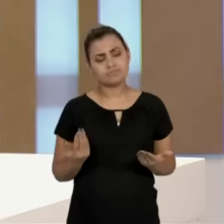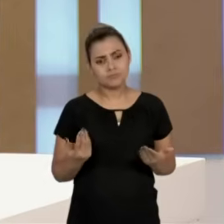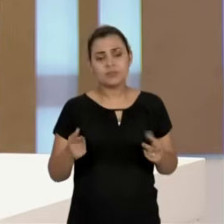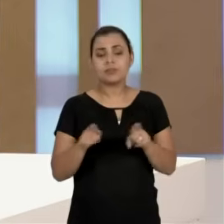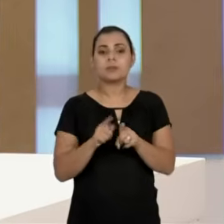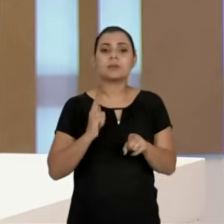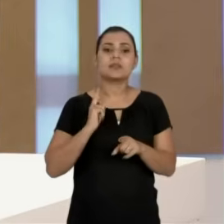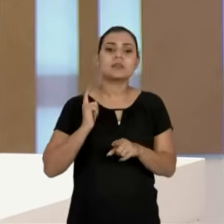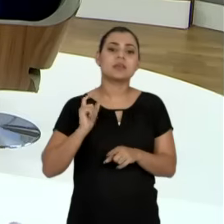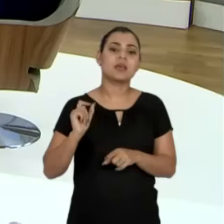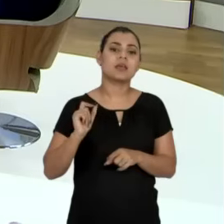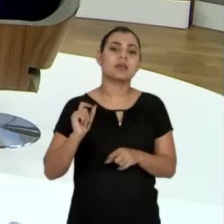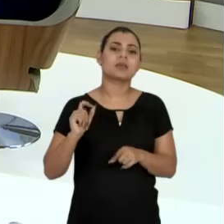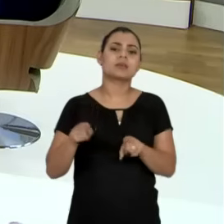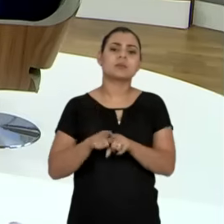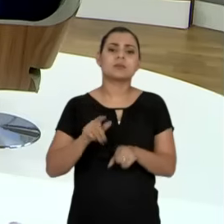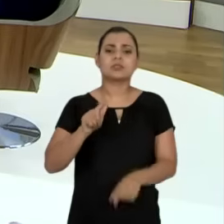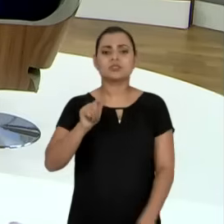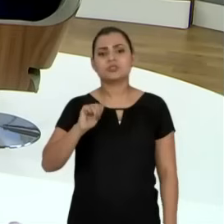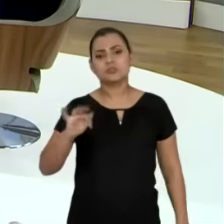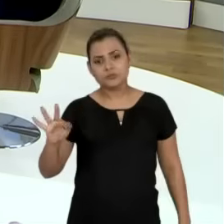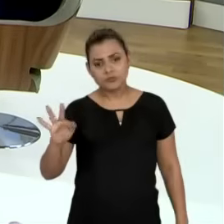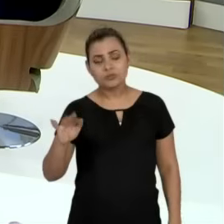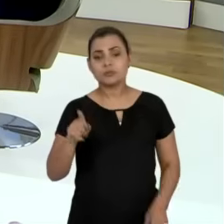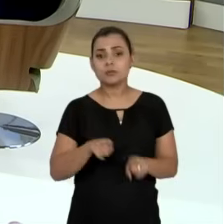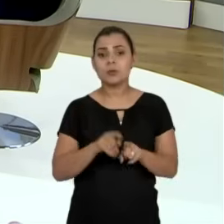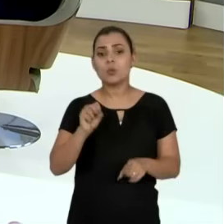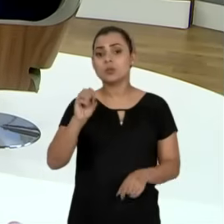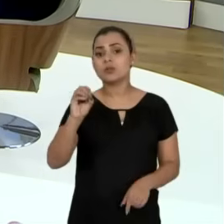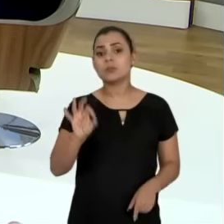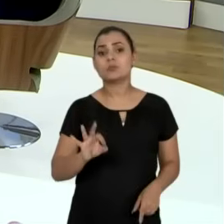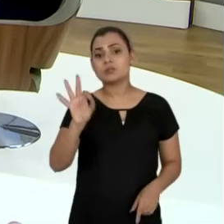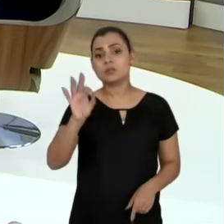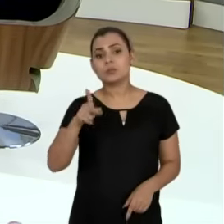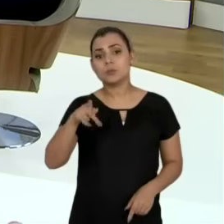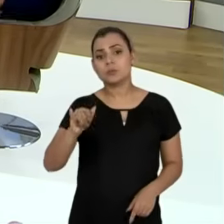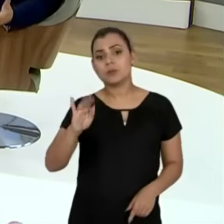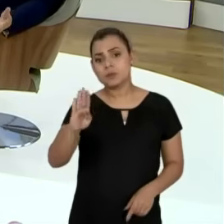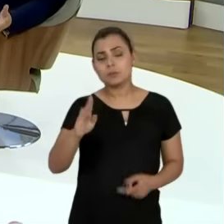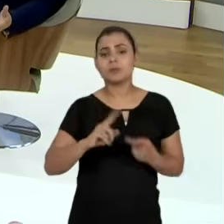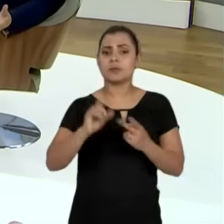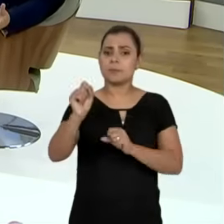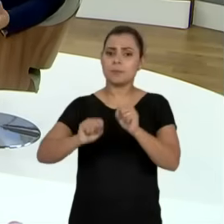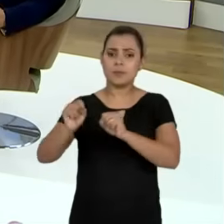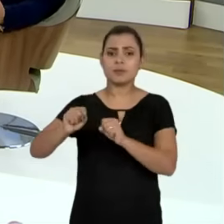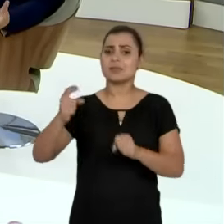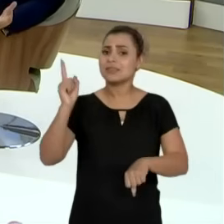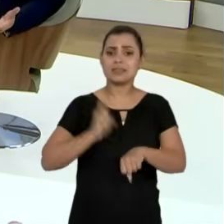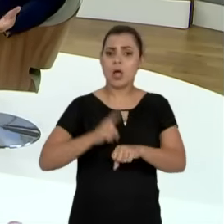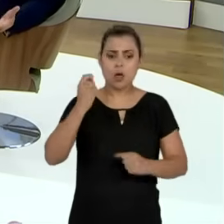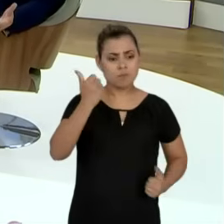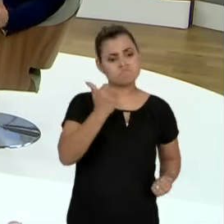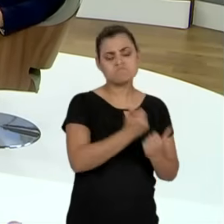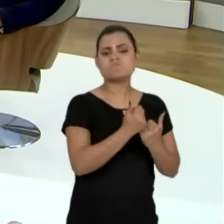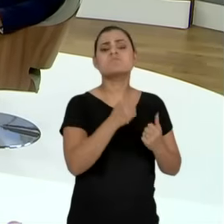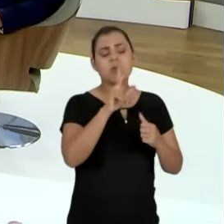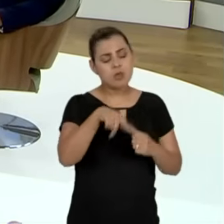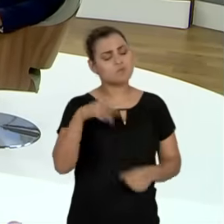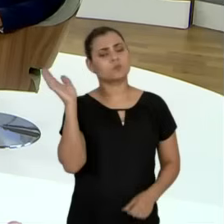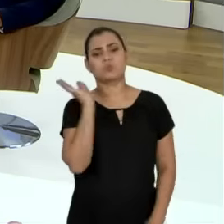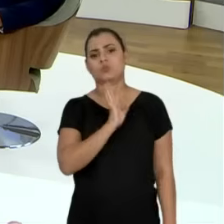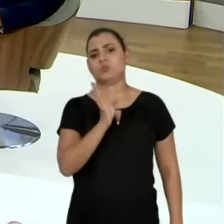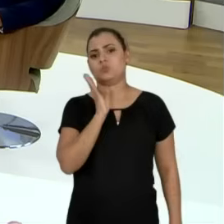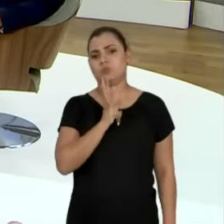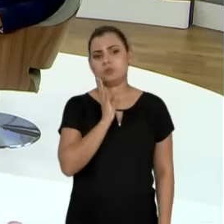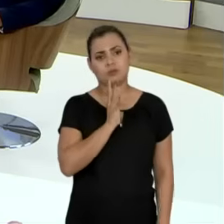aquela de fundações, o GIF, que, pô, 80% do PIB nacional está lá, as empresas apoiaram imediatamente. Quer dizer, foi um negócio muito legal,